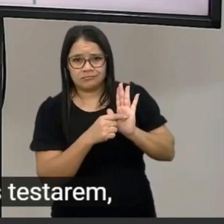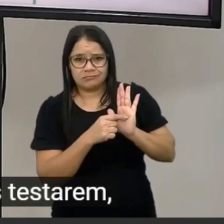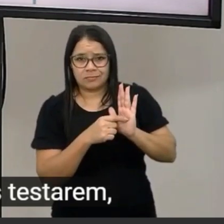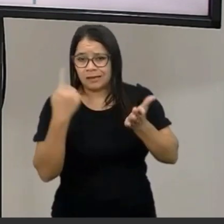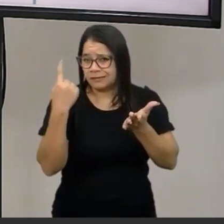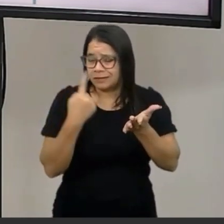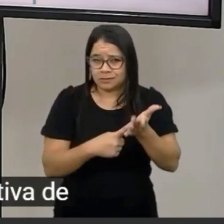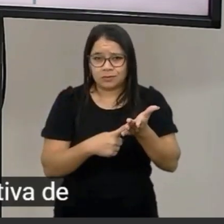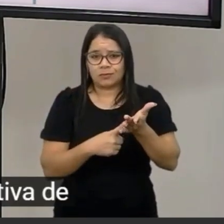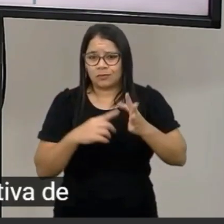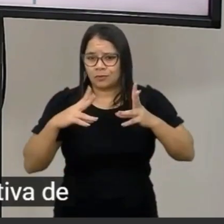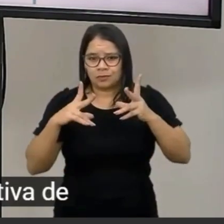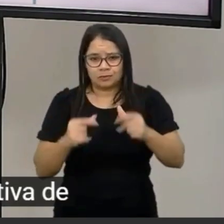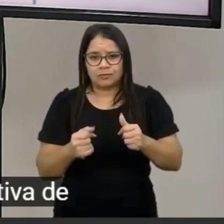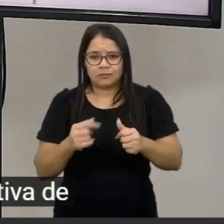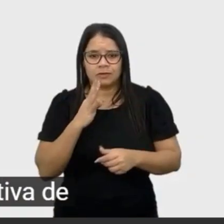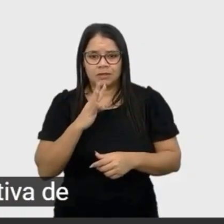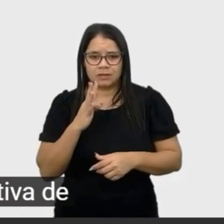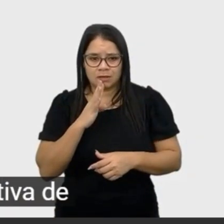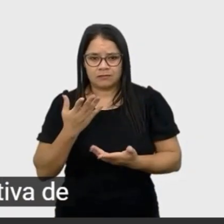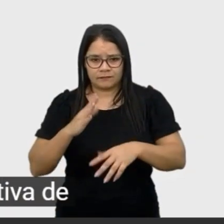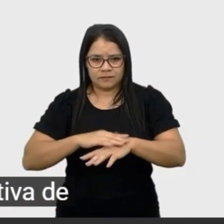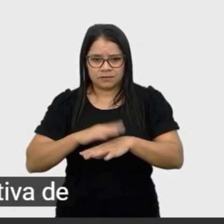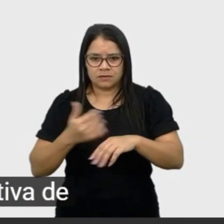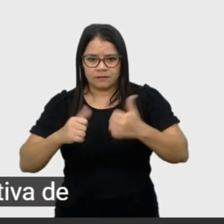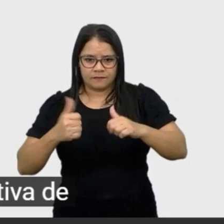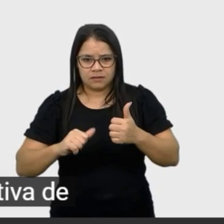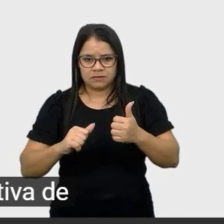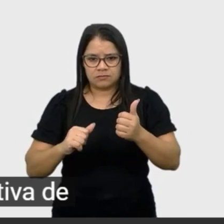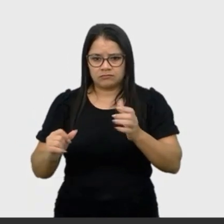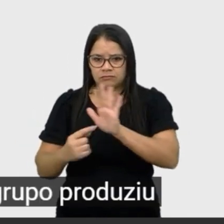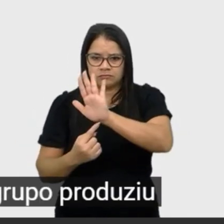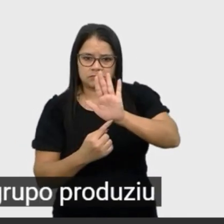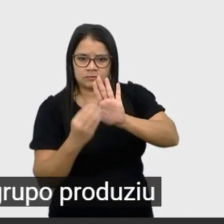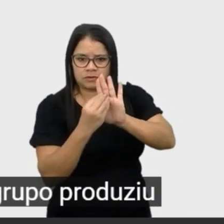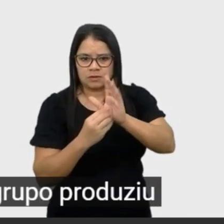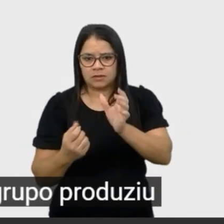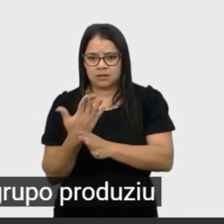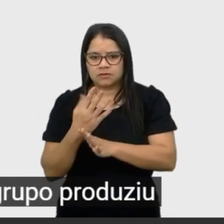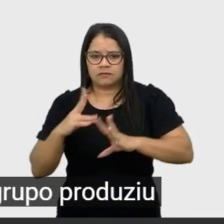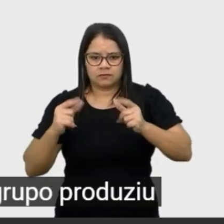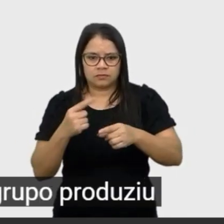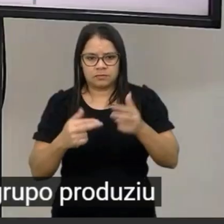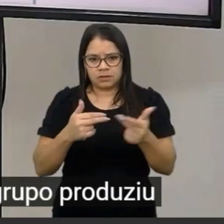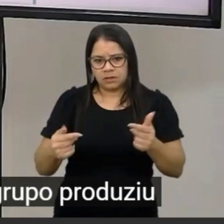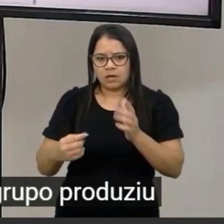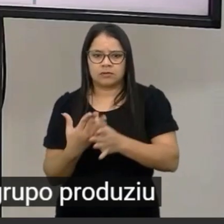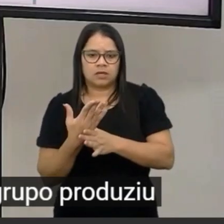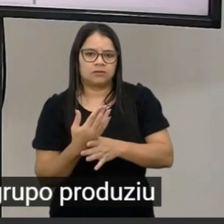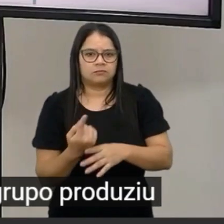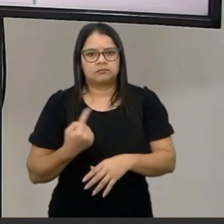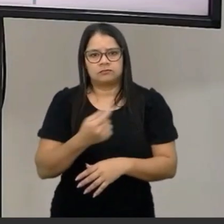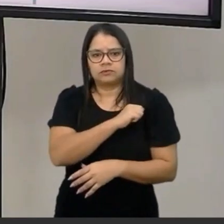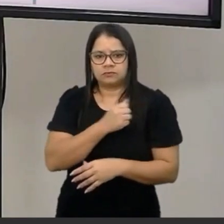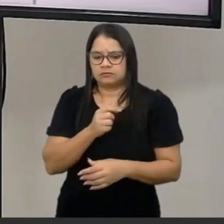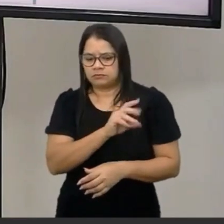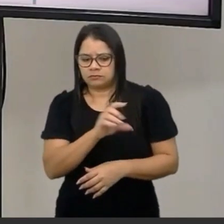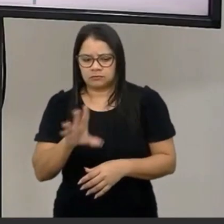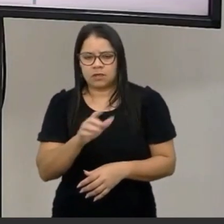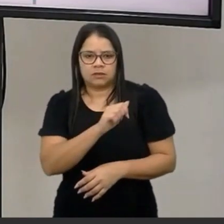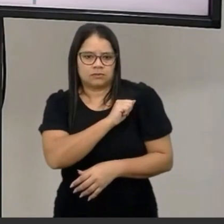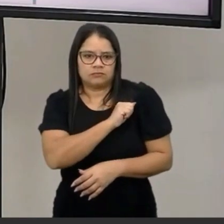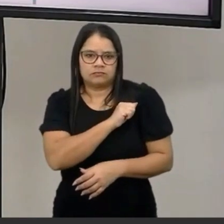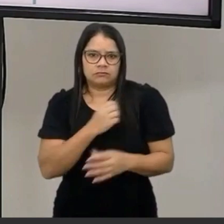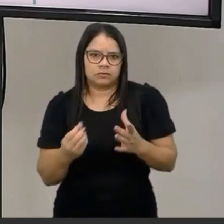acoplarem lá dentro, eles testarem, é legal fazer uma autoavaliação e uma exposição criativa aí de todo o material produzido por esses estudantes. Então, cada grupo aí produziu